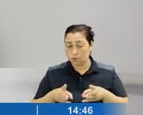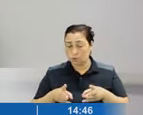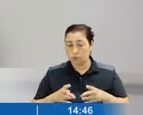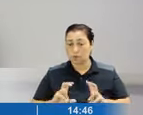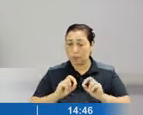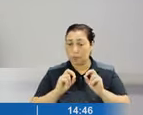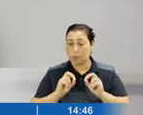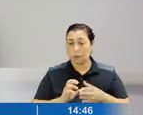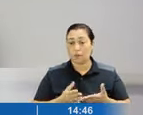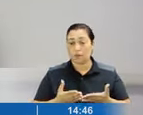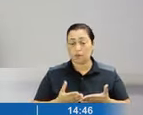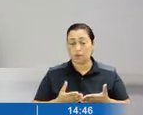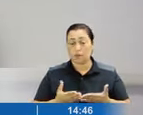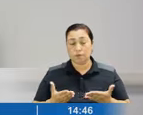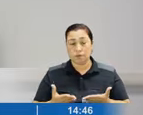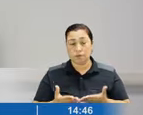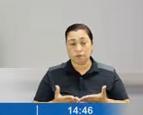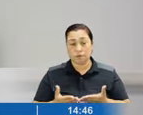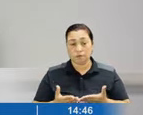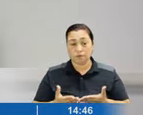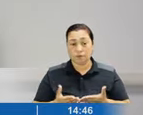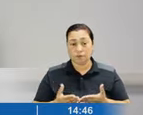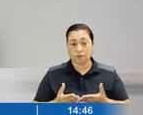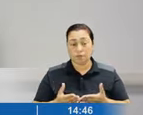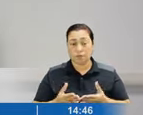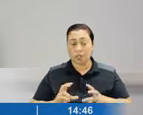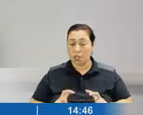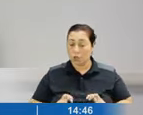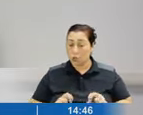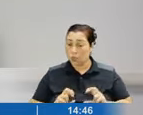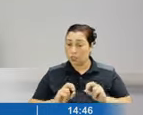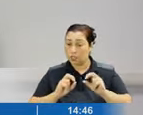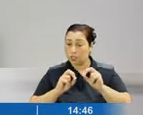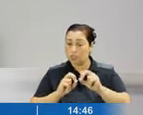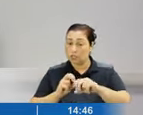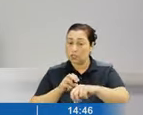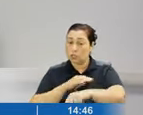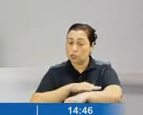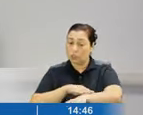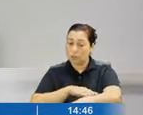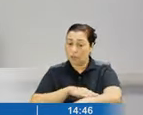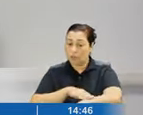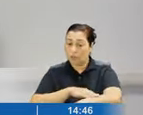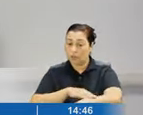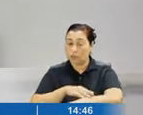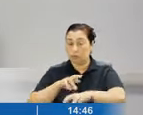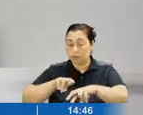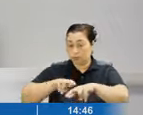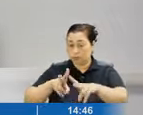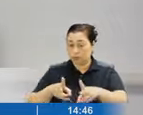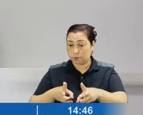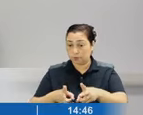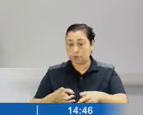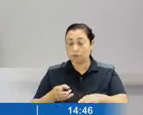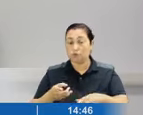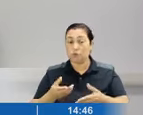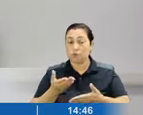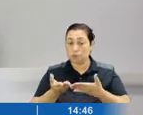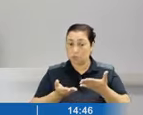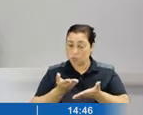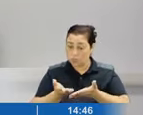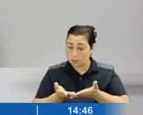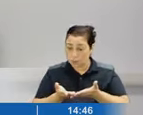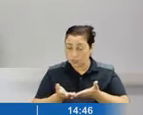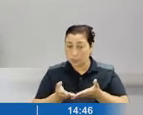de cólon e reto. Ele tem um comportamento de câncer de pele, diferente, bem diferente, e aí o tratamento também,